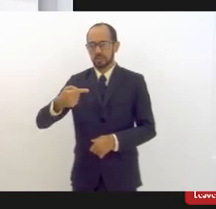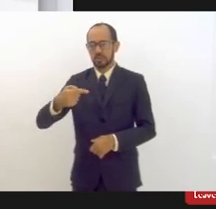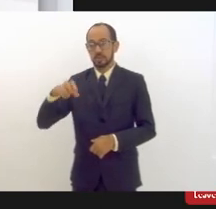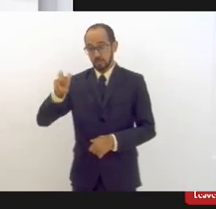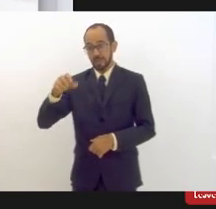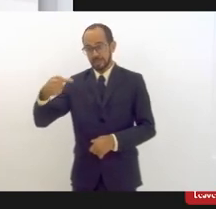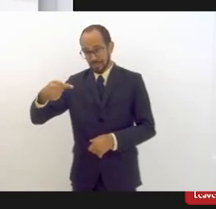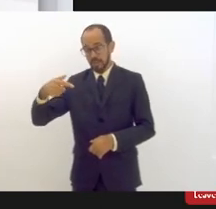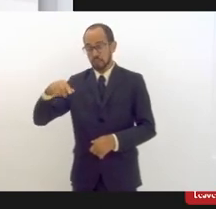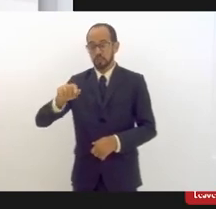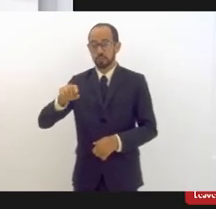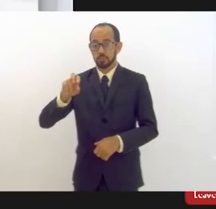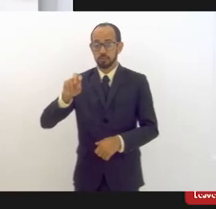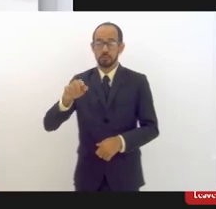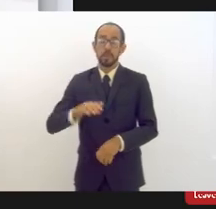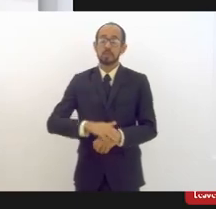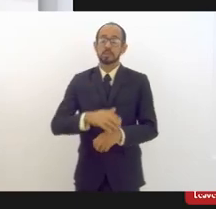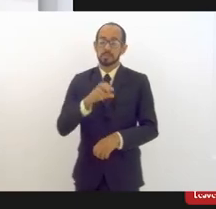Matrículas,